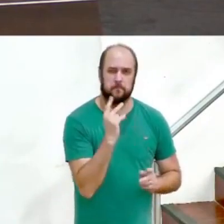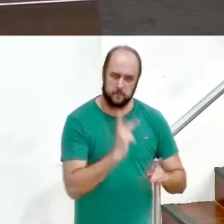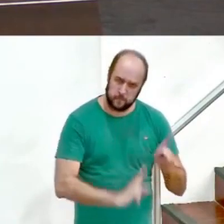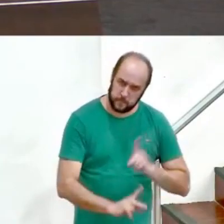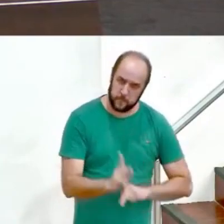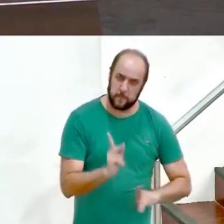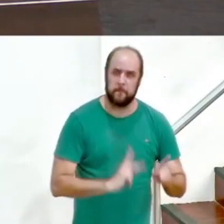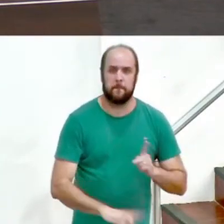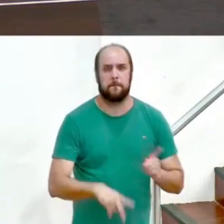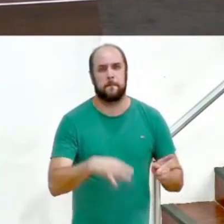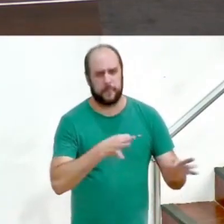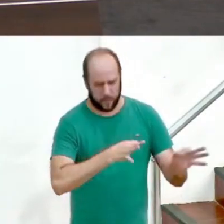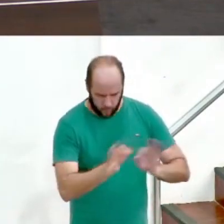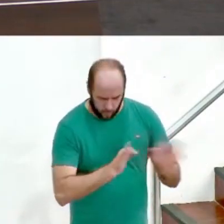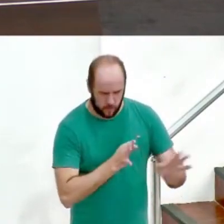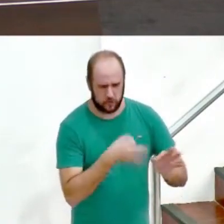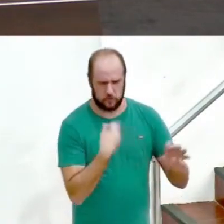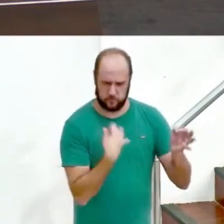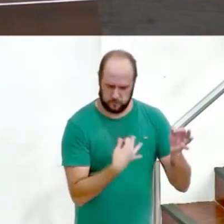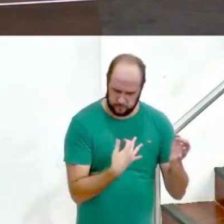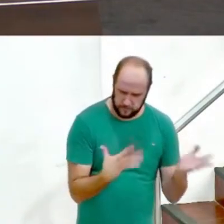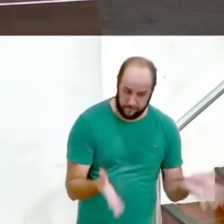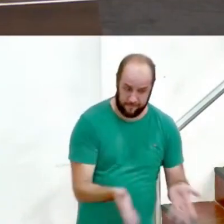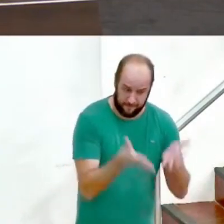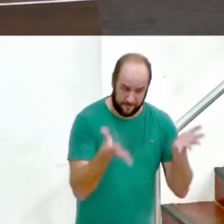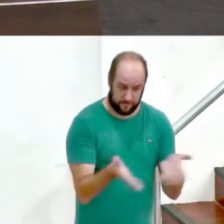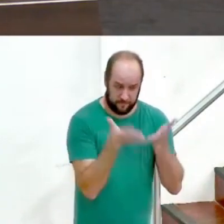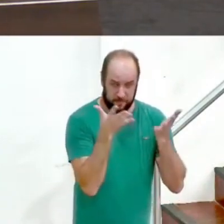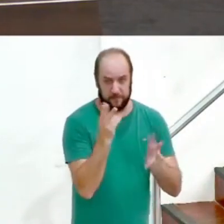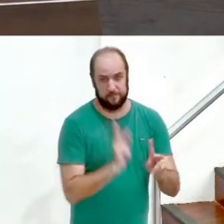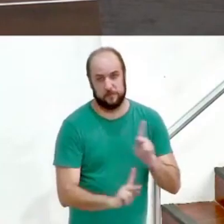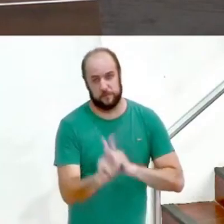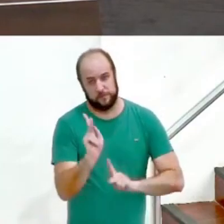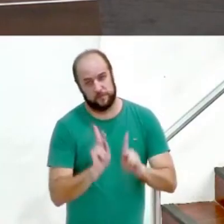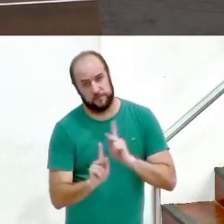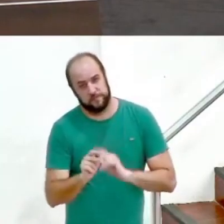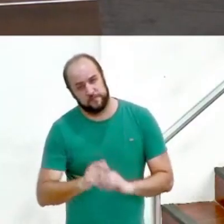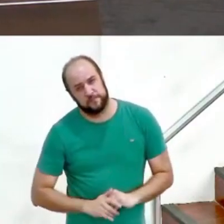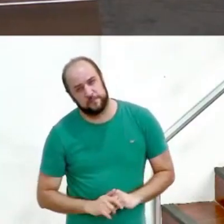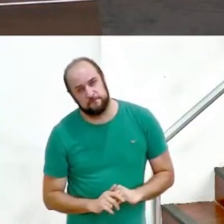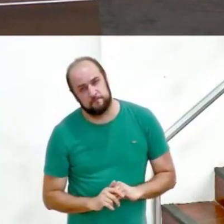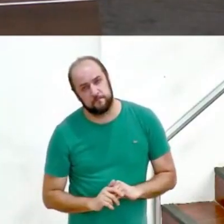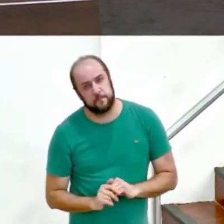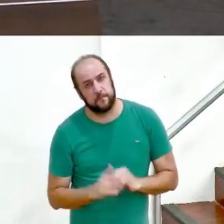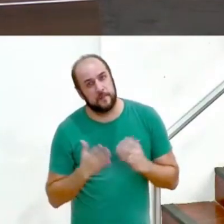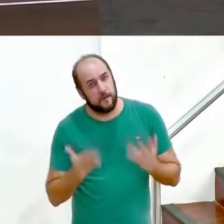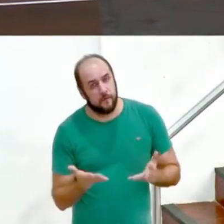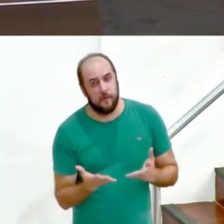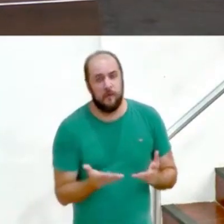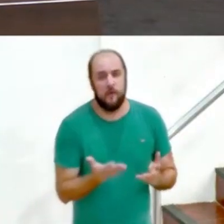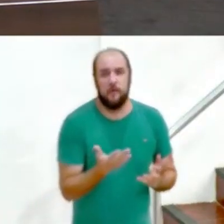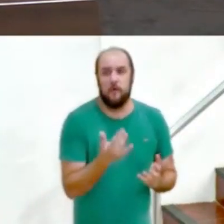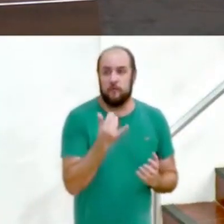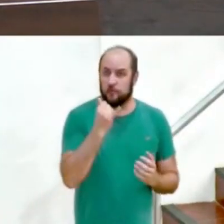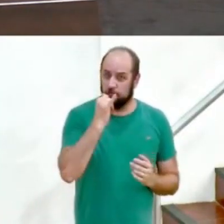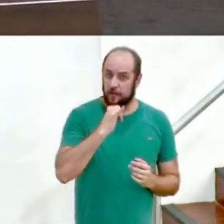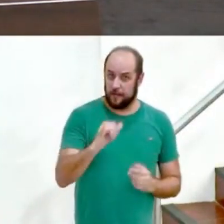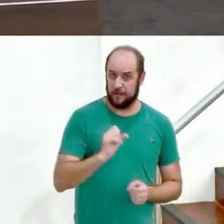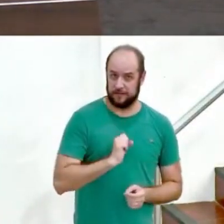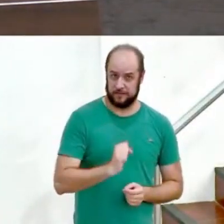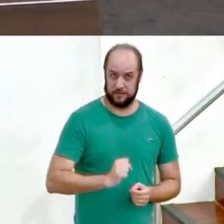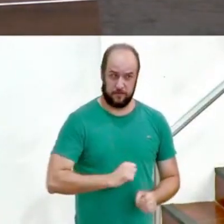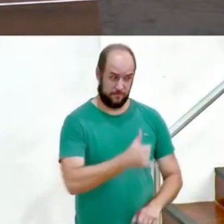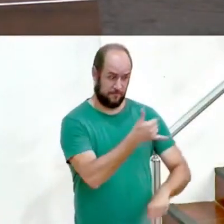para repreender o seu povo, para animar o seu povo. E é assim que ele se dirige aos sacerdotes,